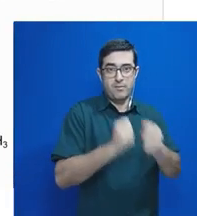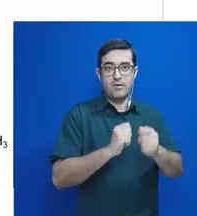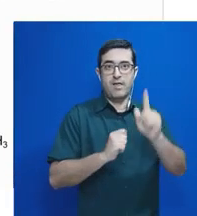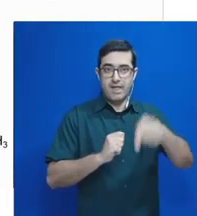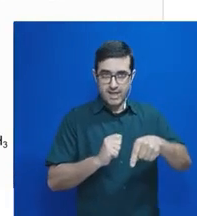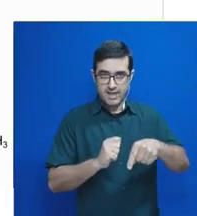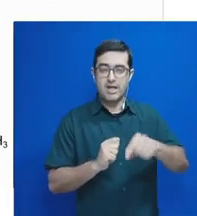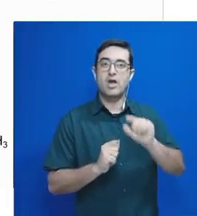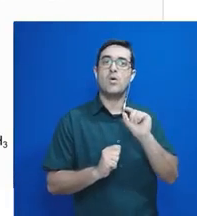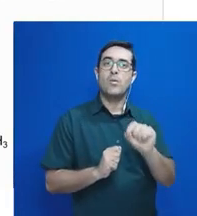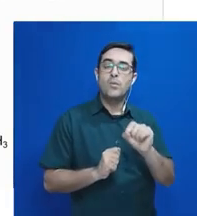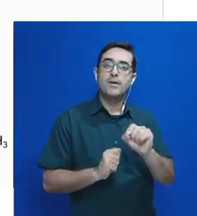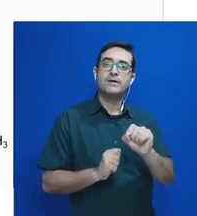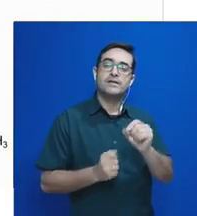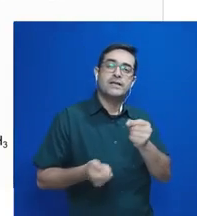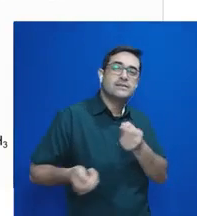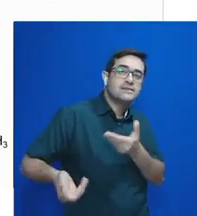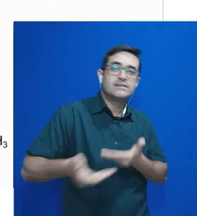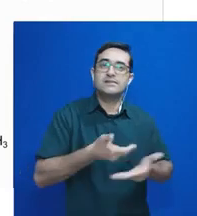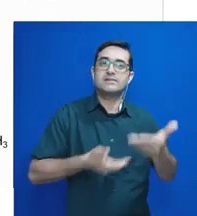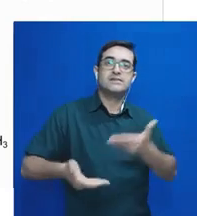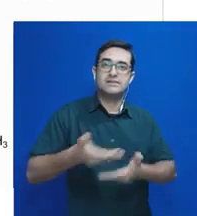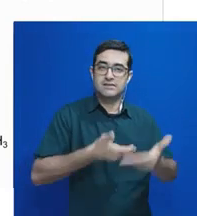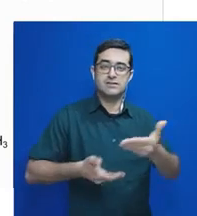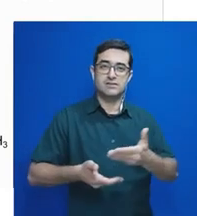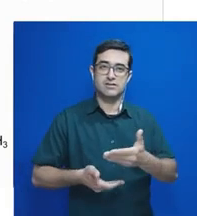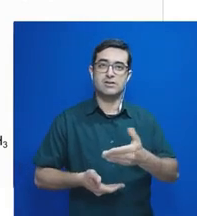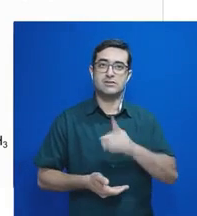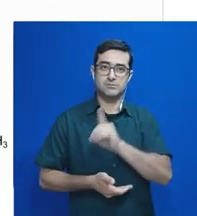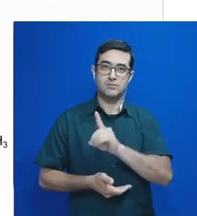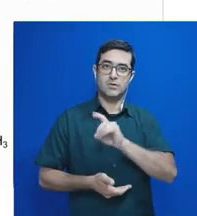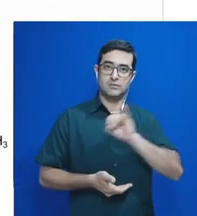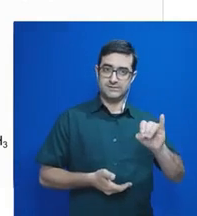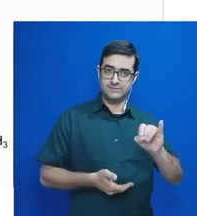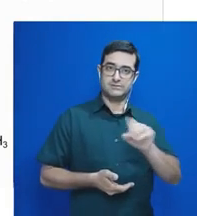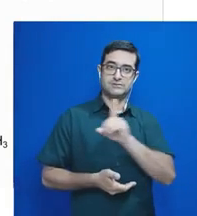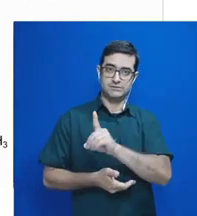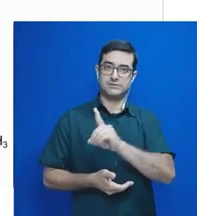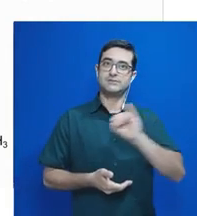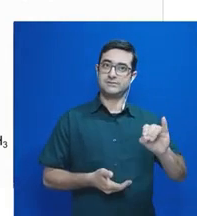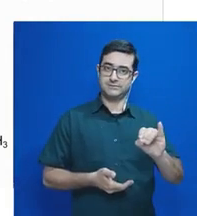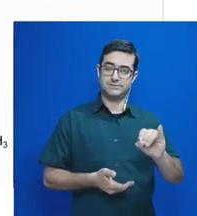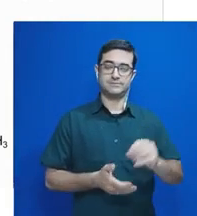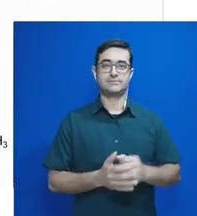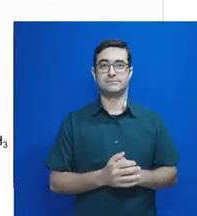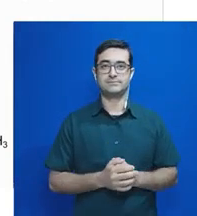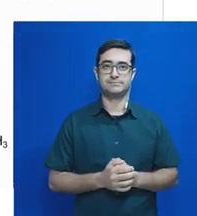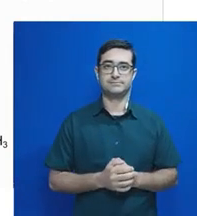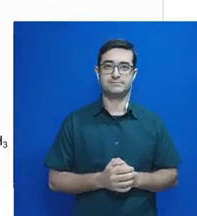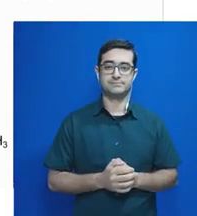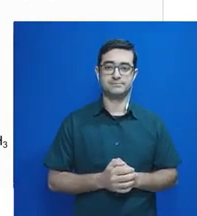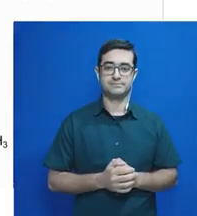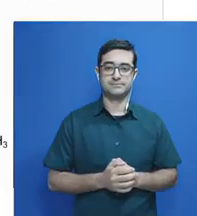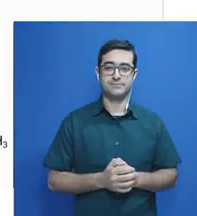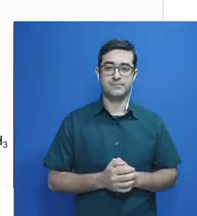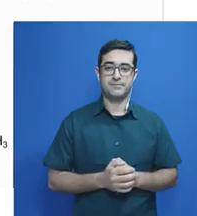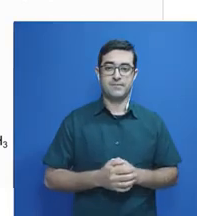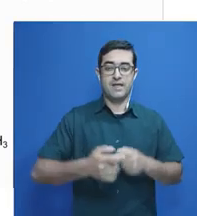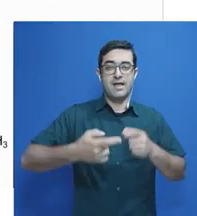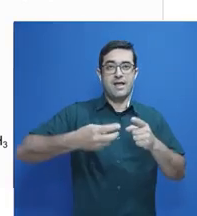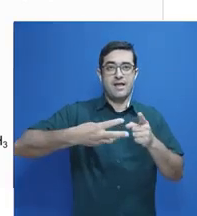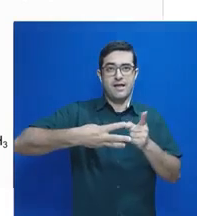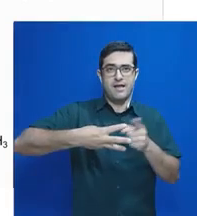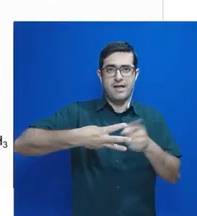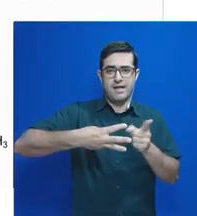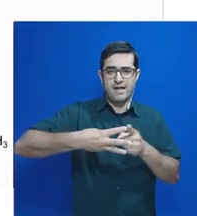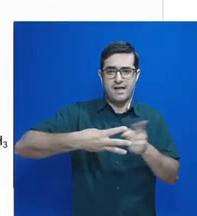seja, as interações do tipo dipolo induzido. Essa molécula aqui, ela é pequena,